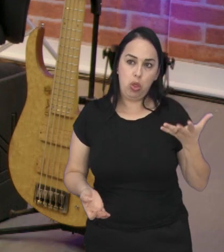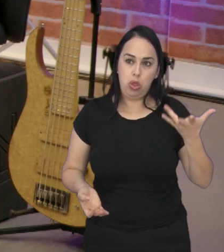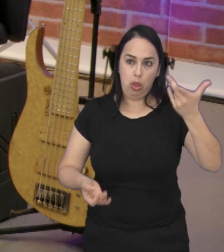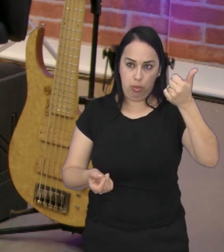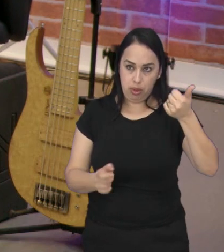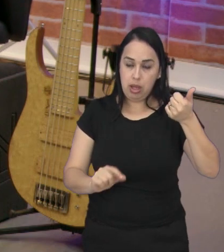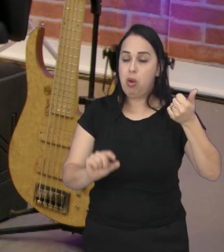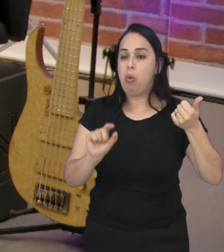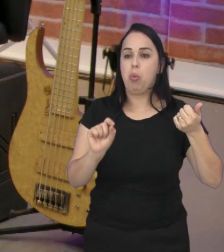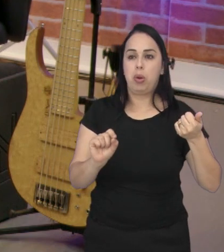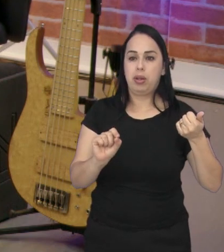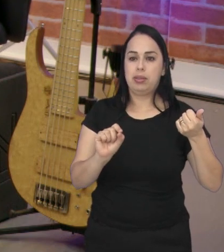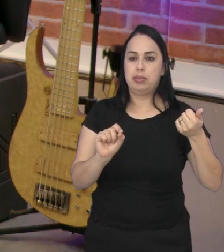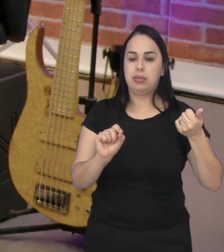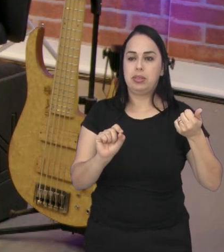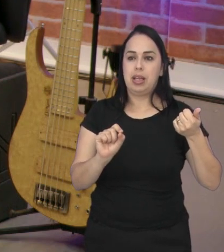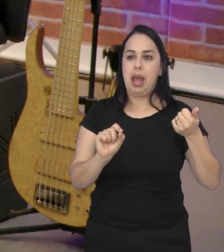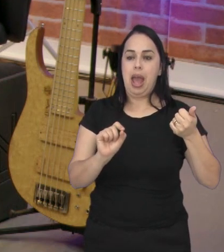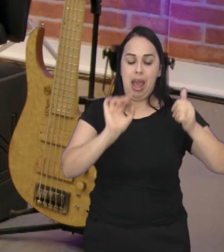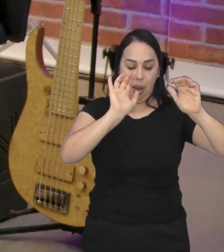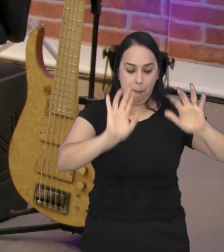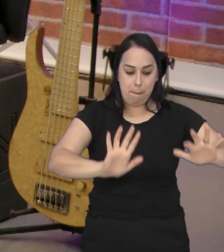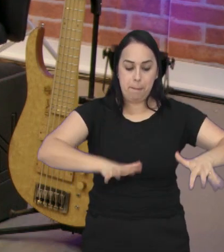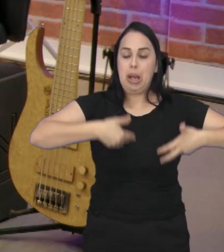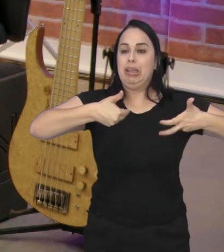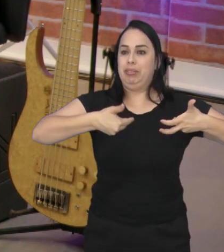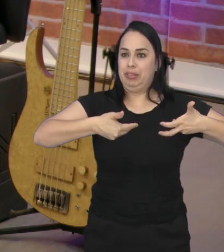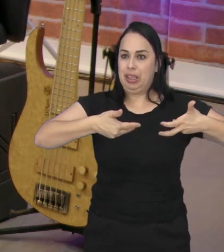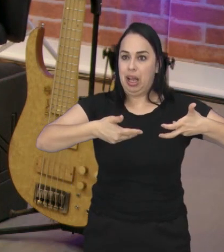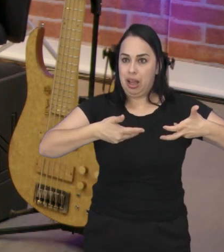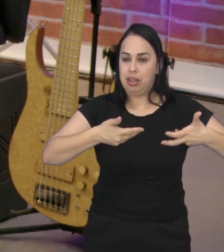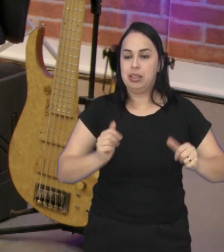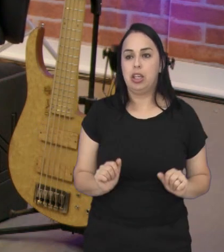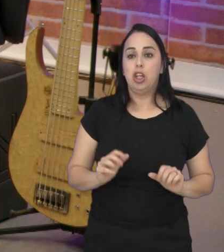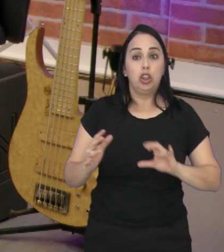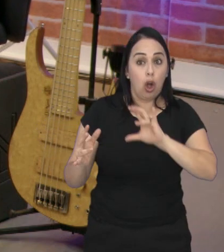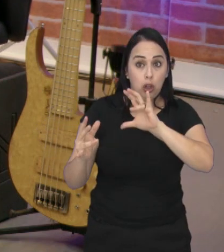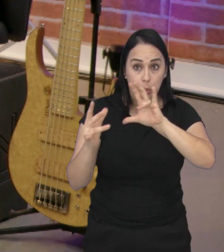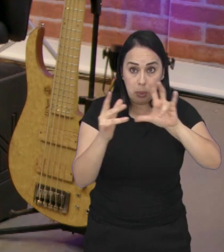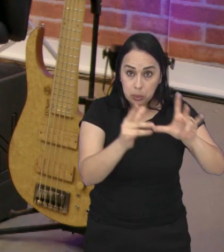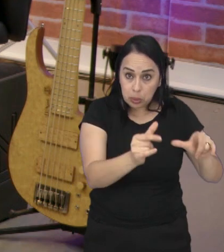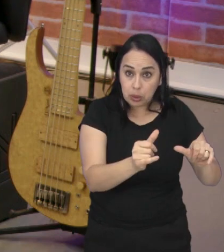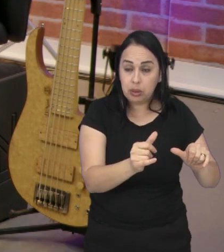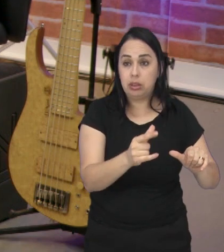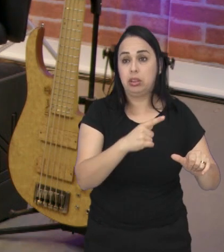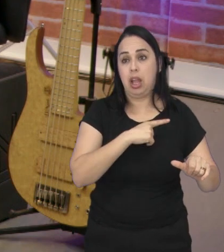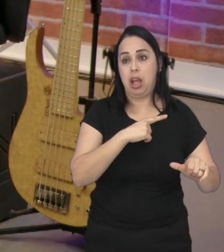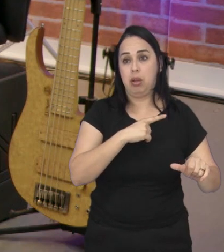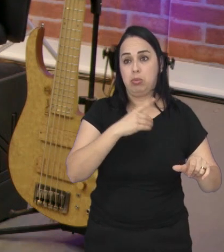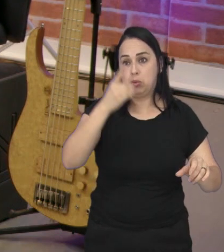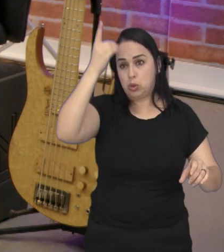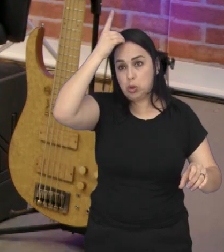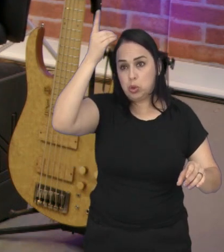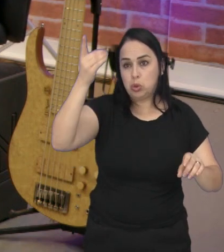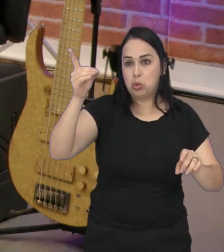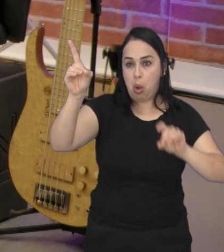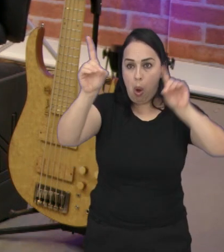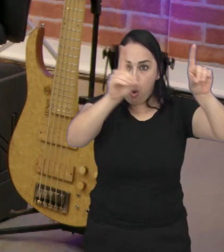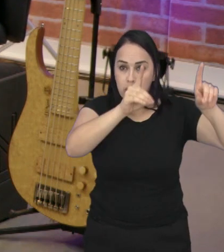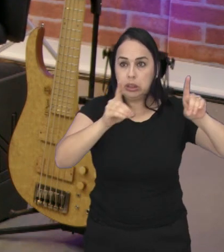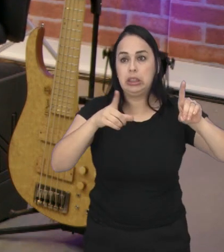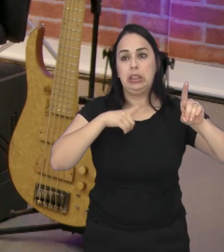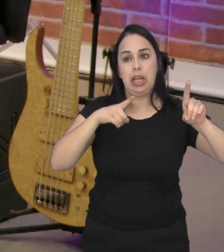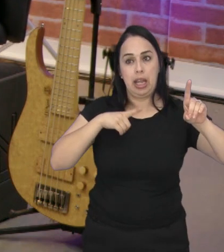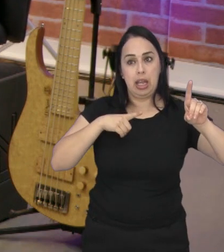dom em si, cara, ele é um impulsionador do seu talento. Então, assim, todo mundo tem o dom para